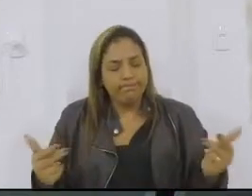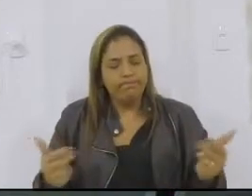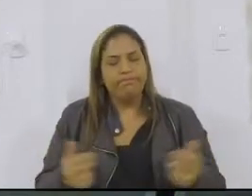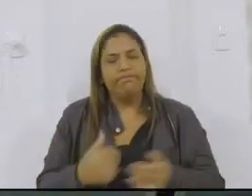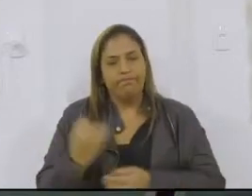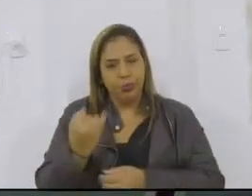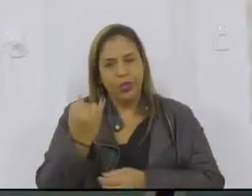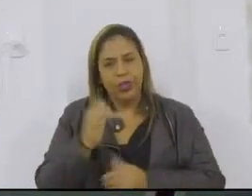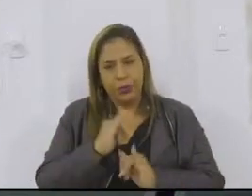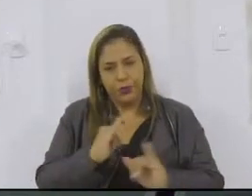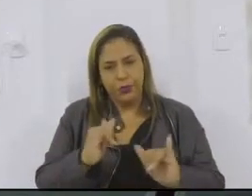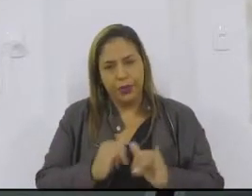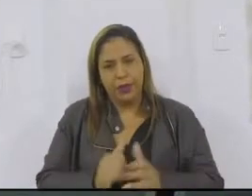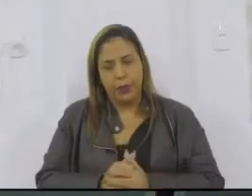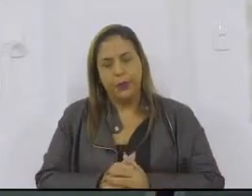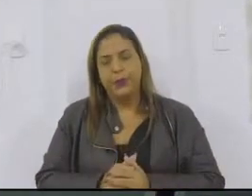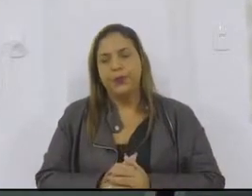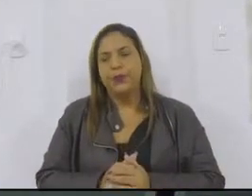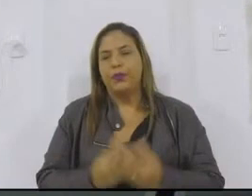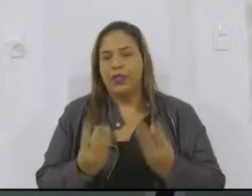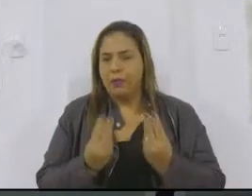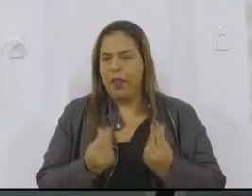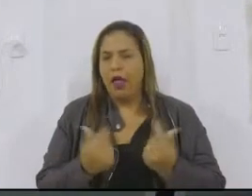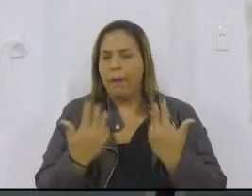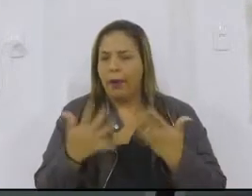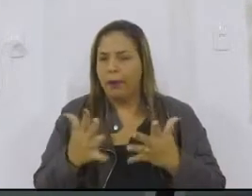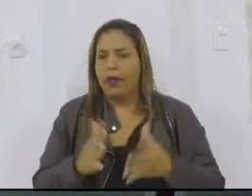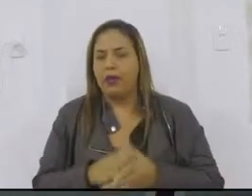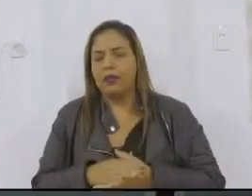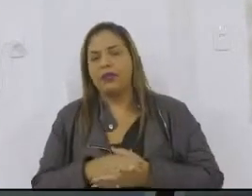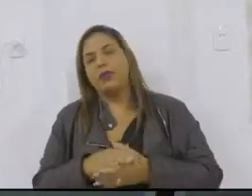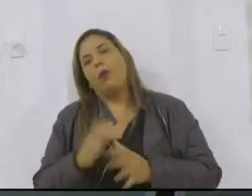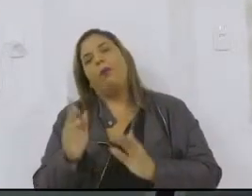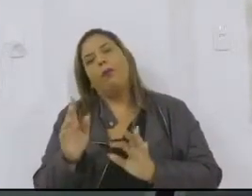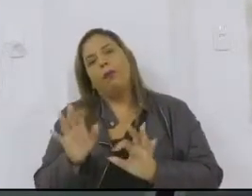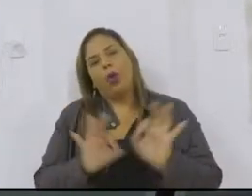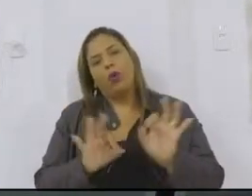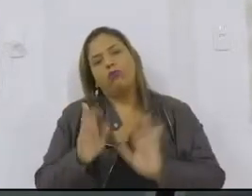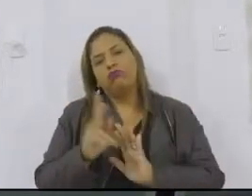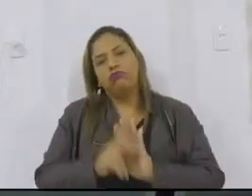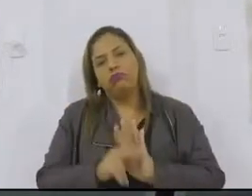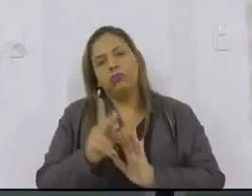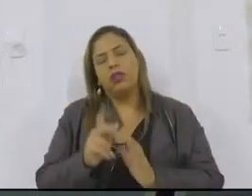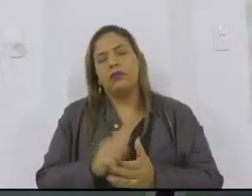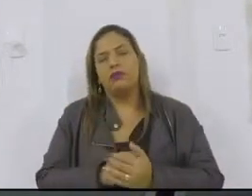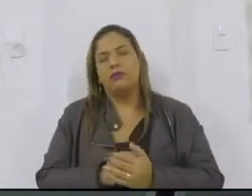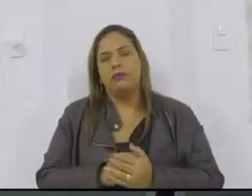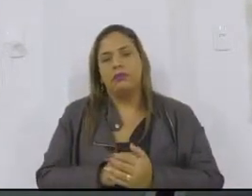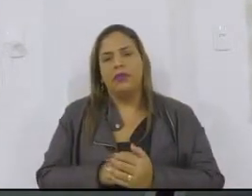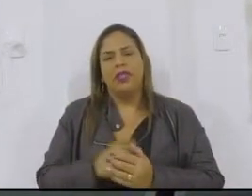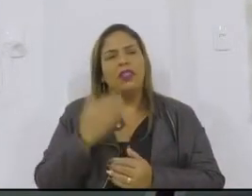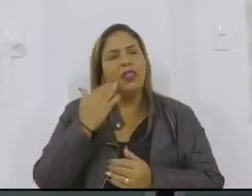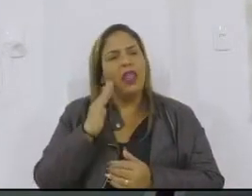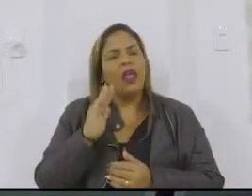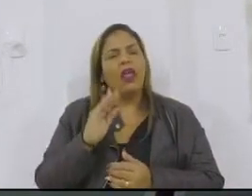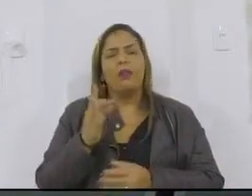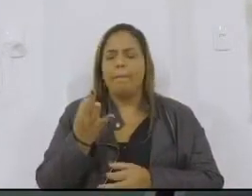importante. Parabéns pela sensibilidade, parabéns pelo projeto. E entendo perfeitamente